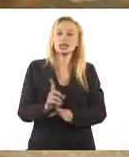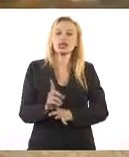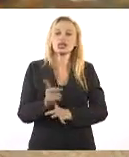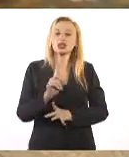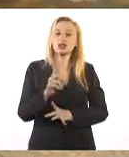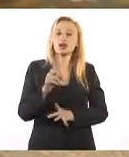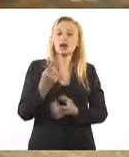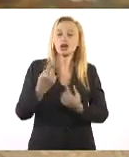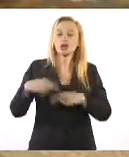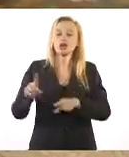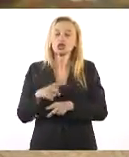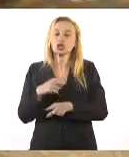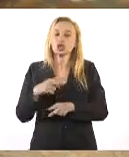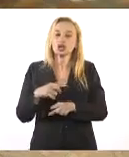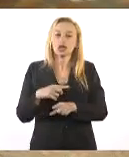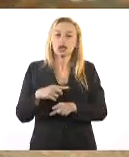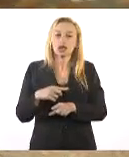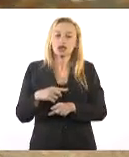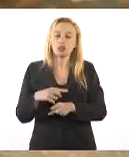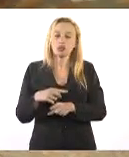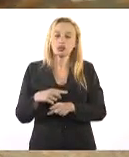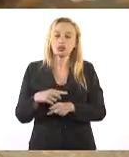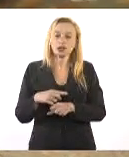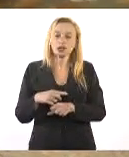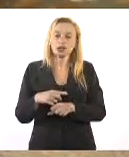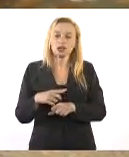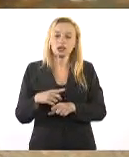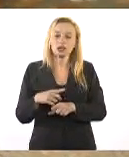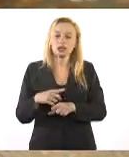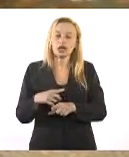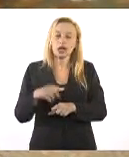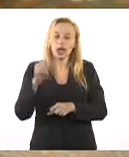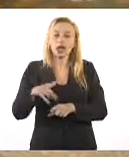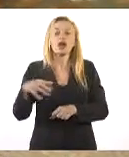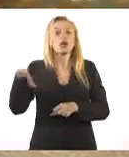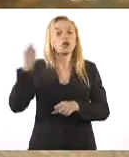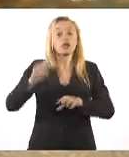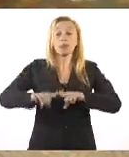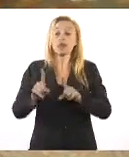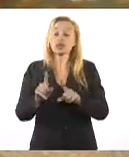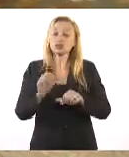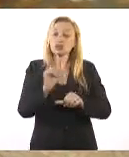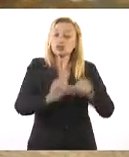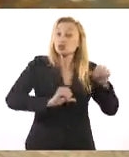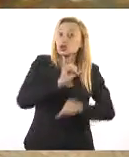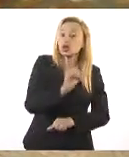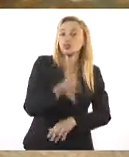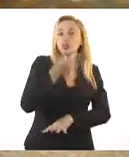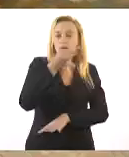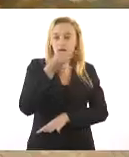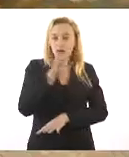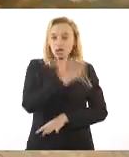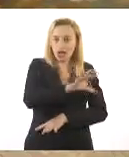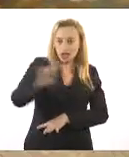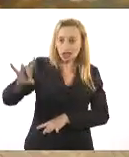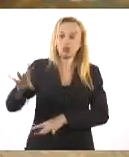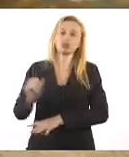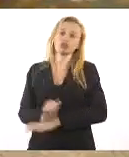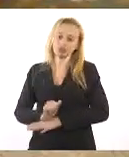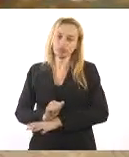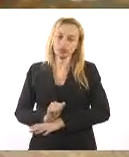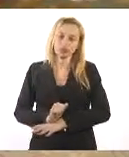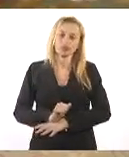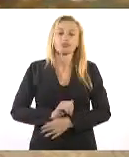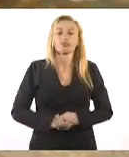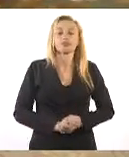quando a nossa posição majoritária é ouvida mas quando a gente equilibra posições majoritários e minoritários e consegue tirar disso